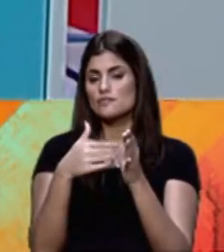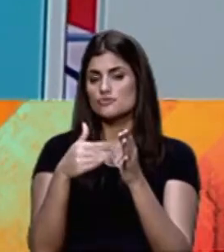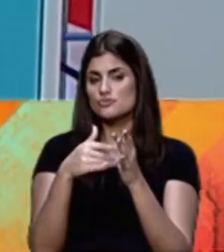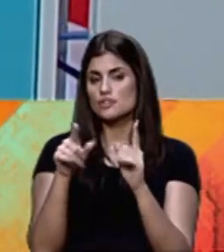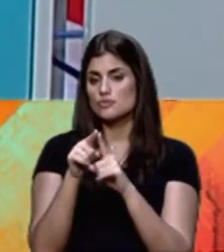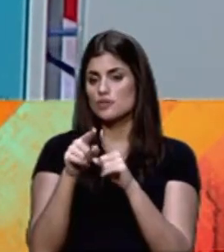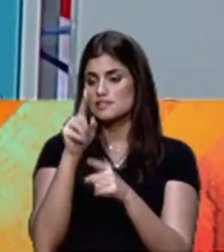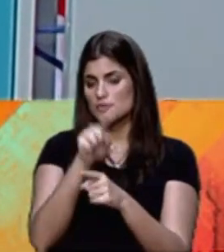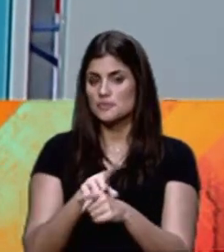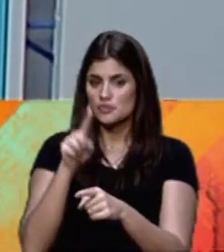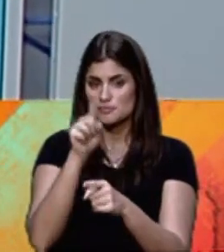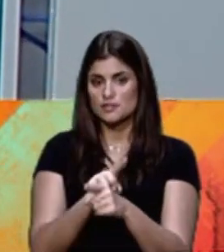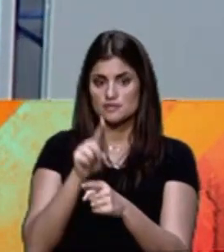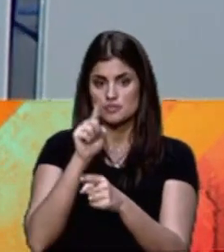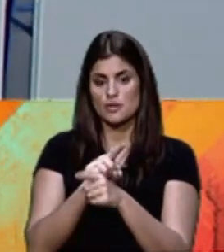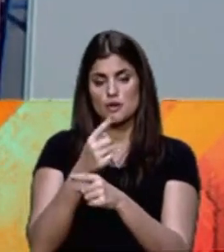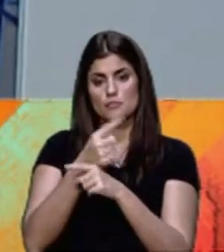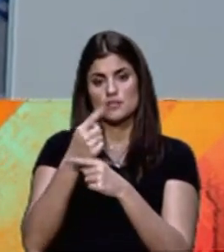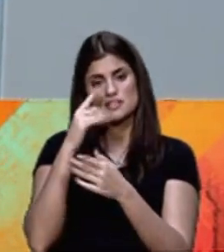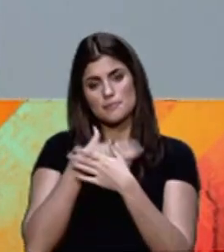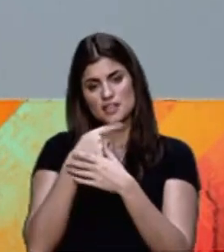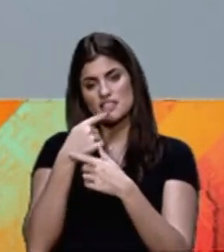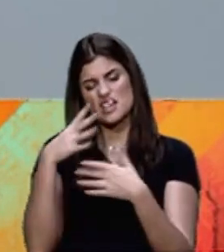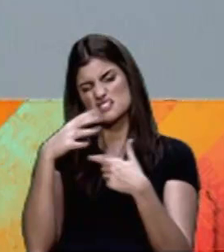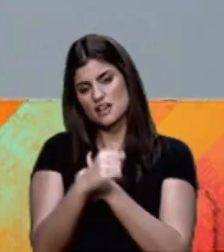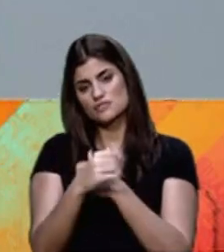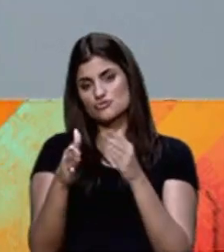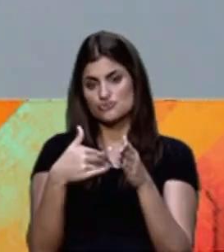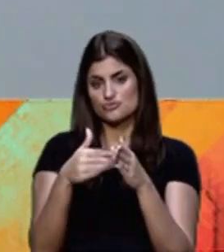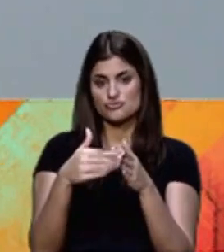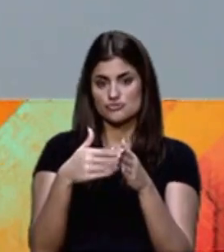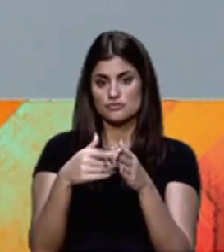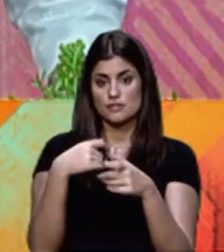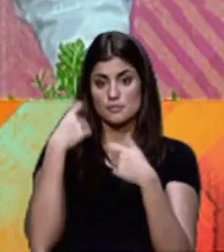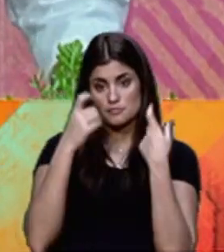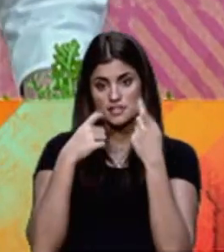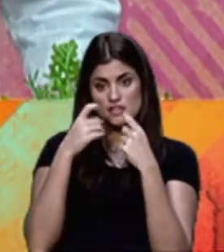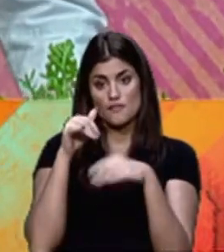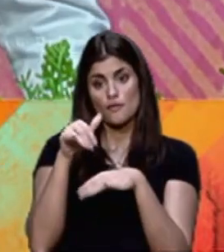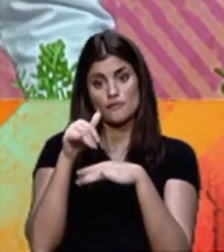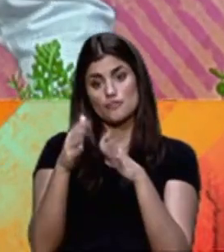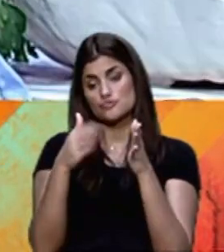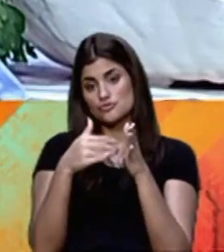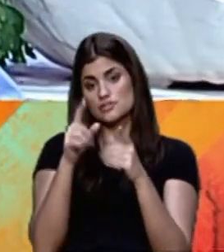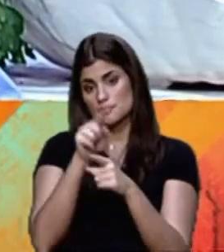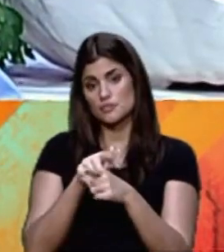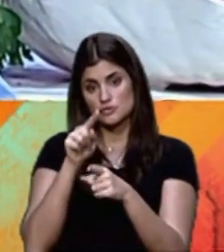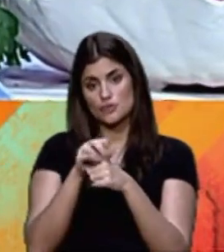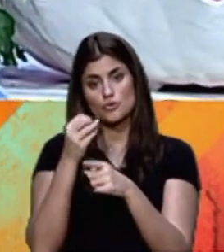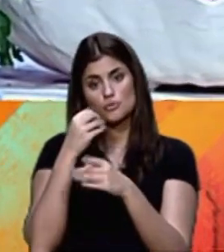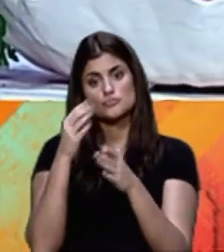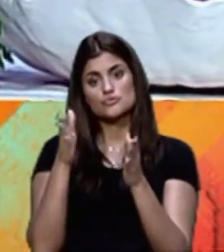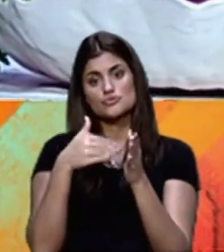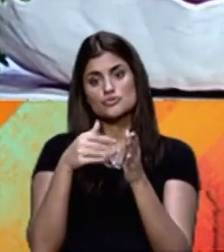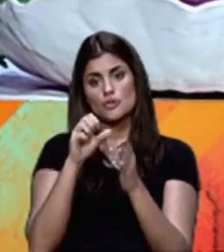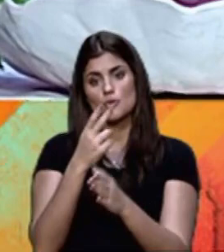torne monótona, porque tenho às vezes muitas amigas que dizem, ah, mas é uma chatice cozinhar e tal. Pensar o que vou fazer, é sempre igual, exatamente, não é? E como é que se cozinha a quinoa?